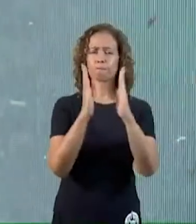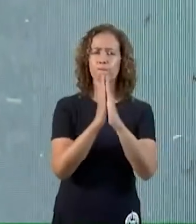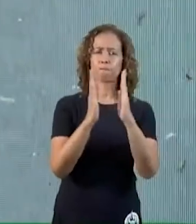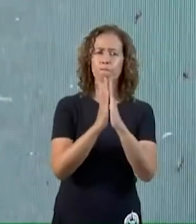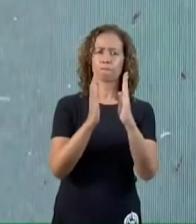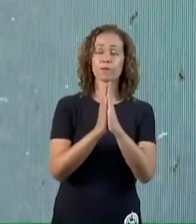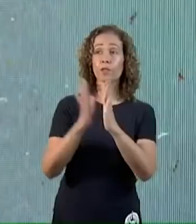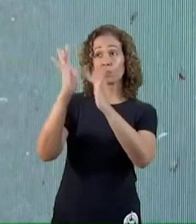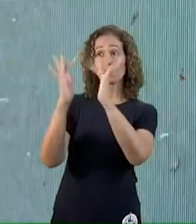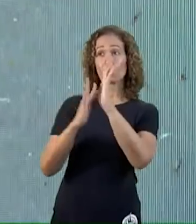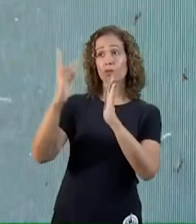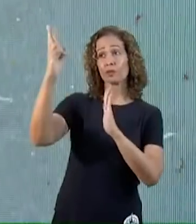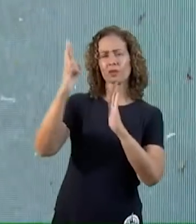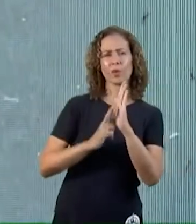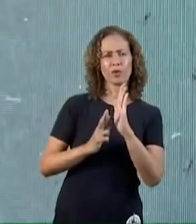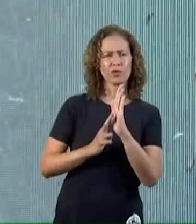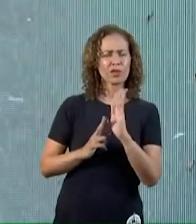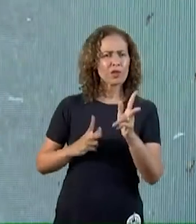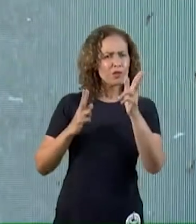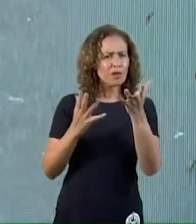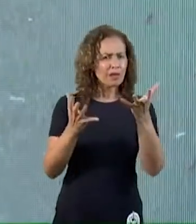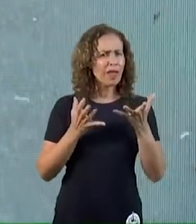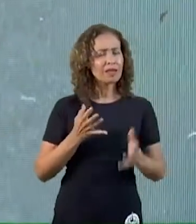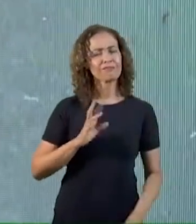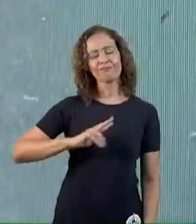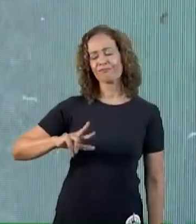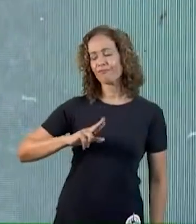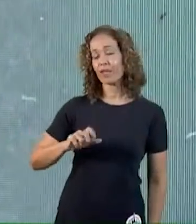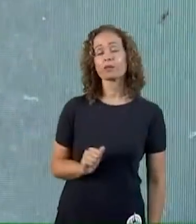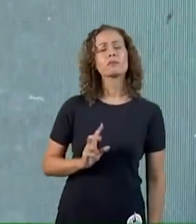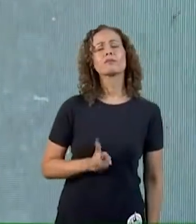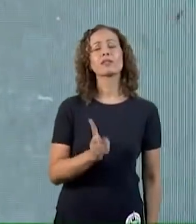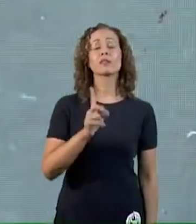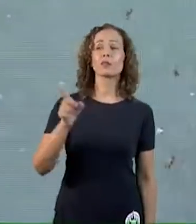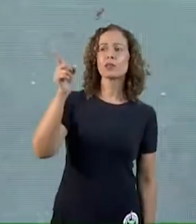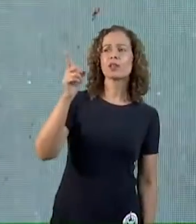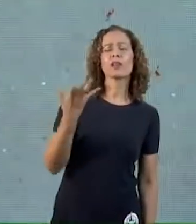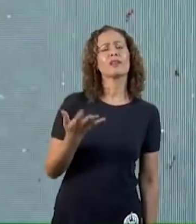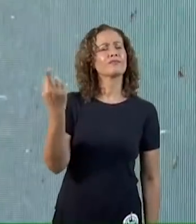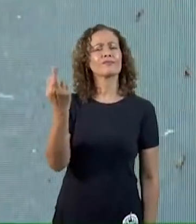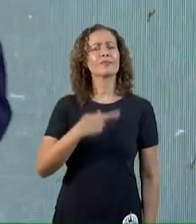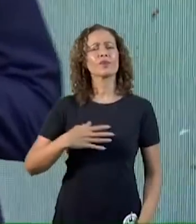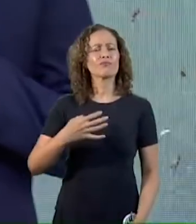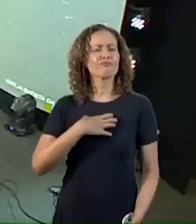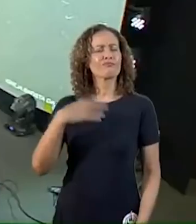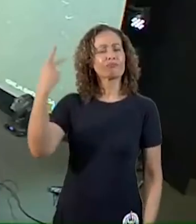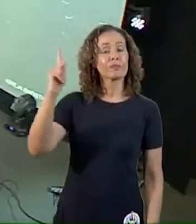do jeito que eu queria. Ele sempre faz do jeito dele. Usa gente que eu não queria, na hora que eu não